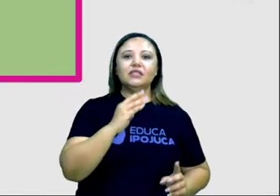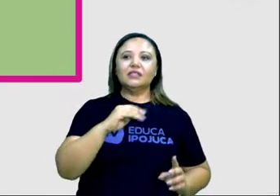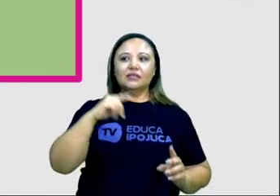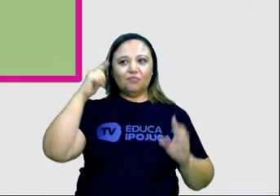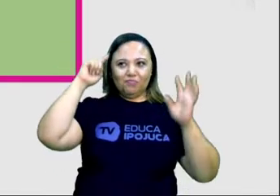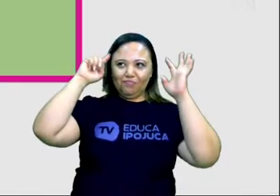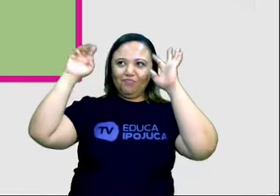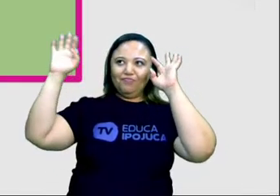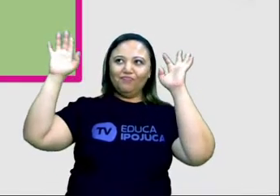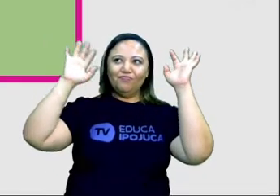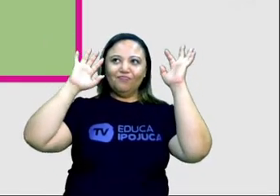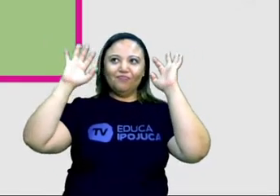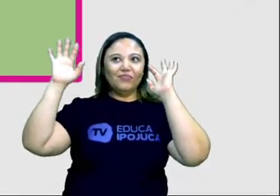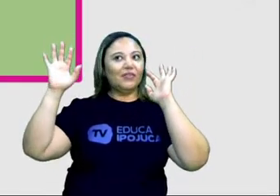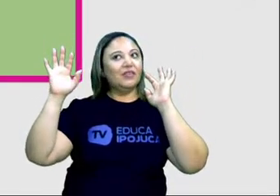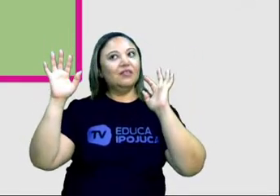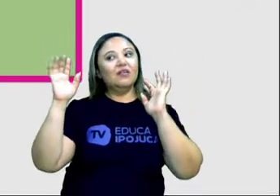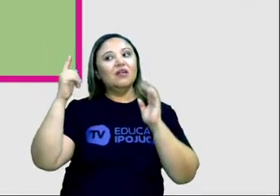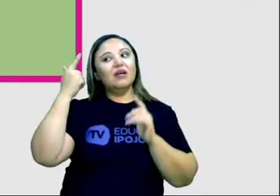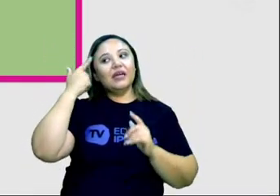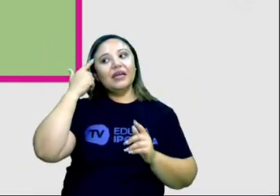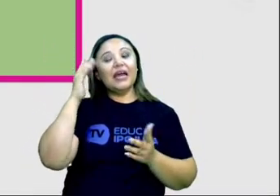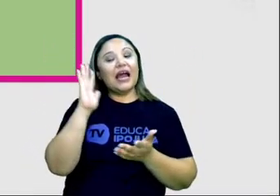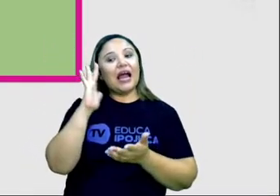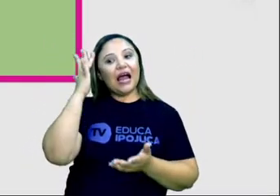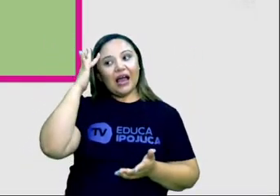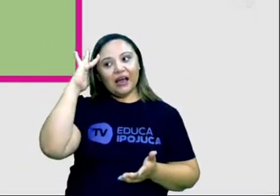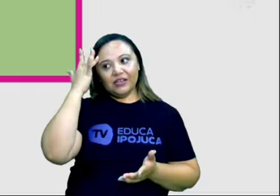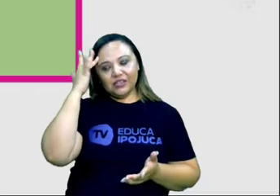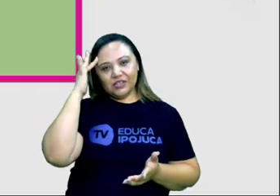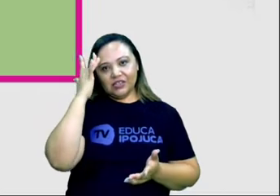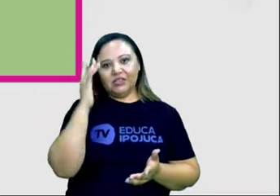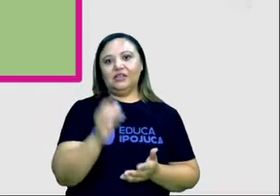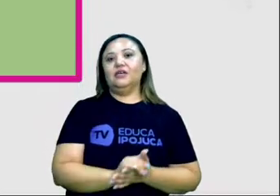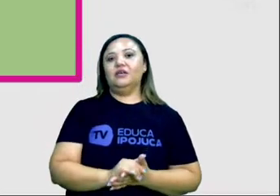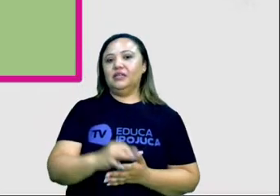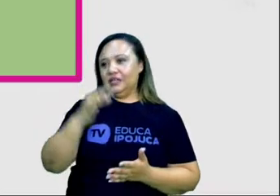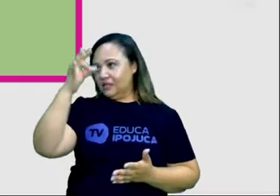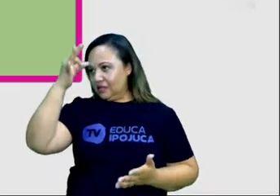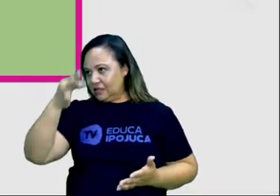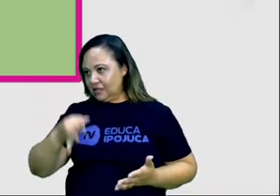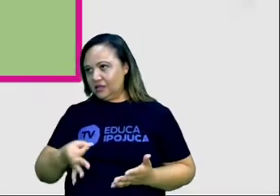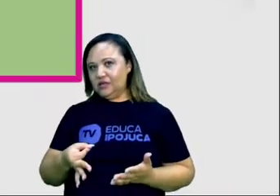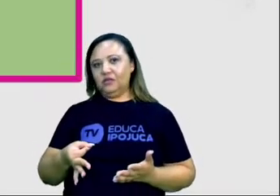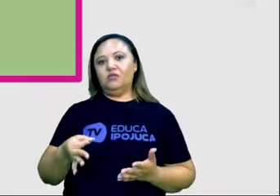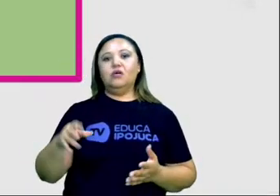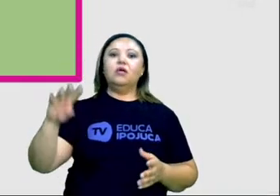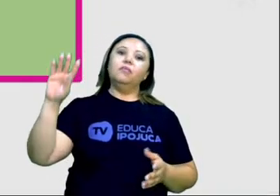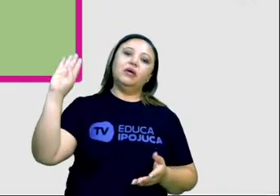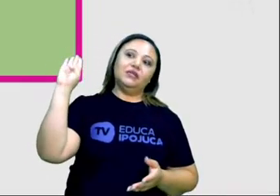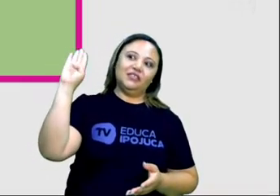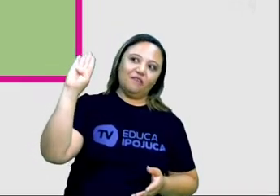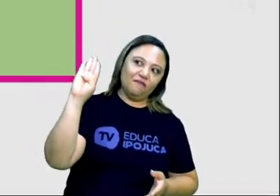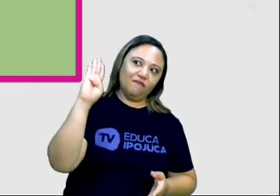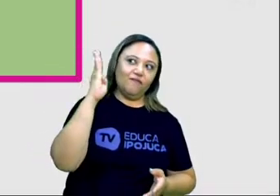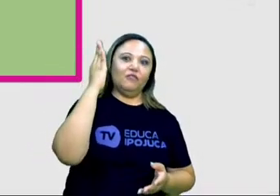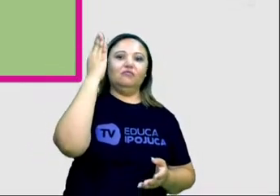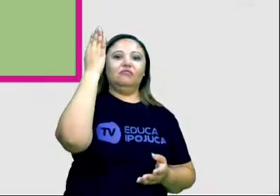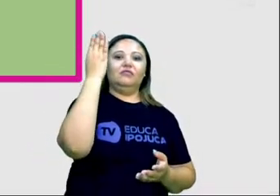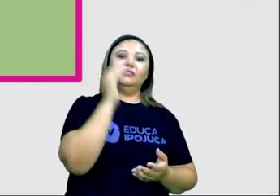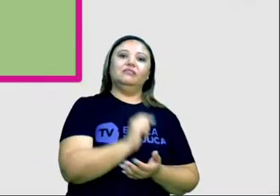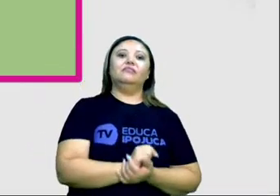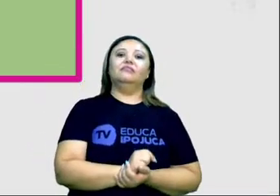raciocínios aparentemente corretos que levam a falsas conclusões. Então, parece que é certo, mas no final